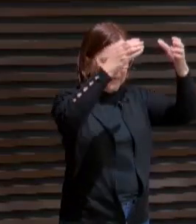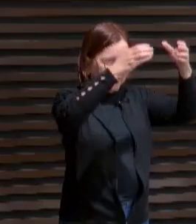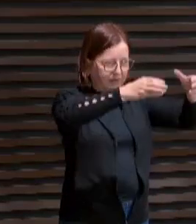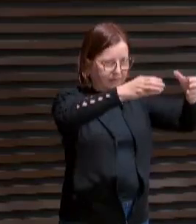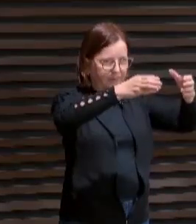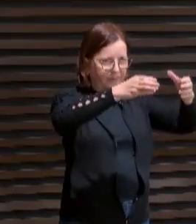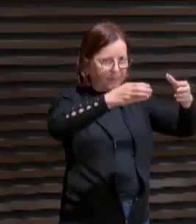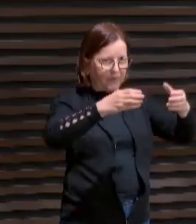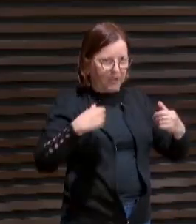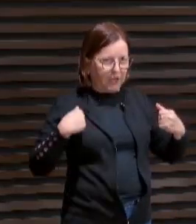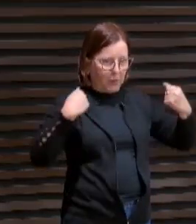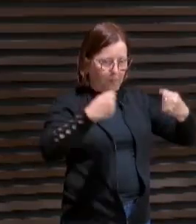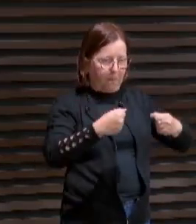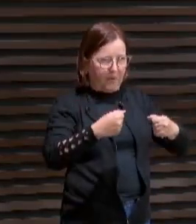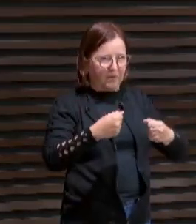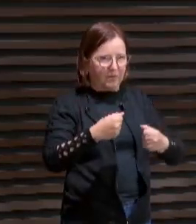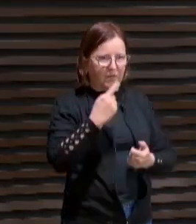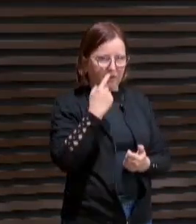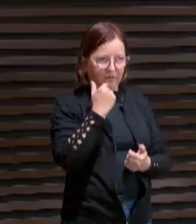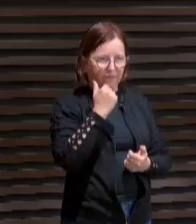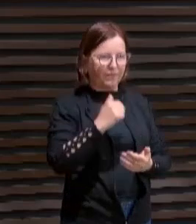com um manto de púrpura.